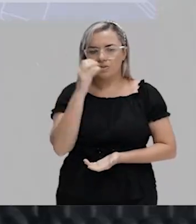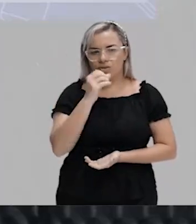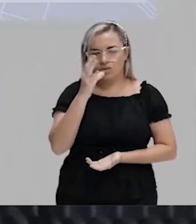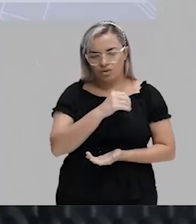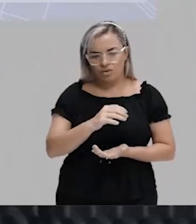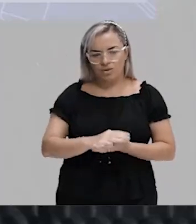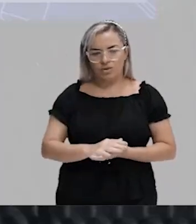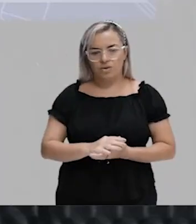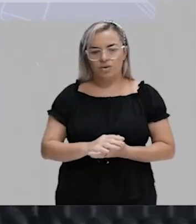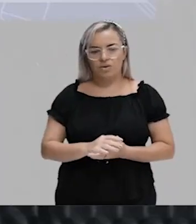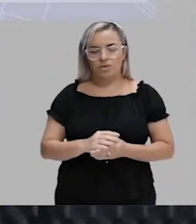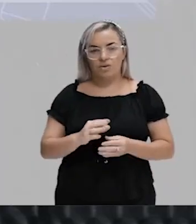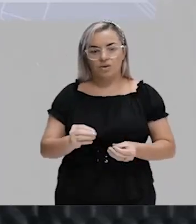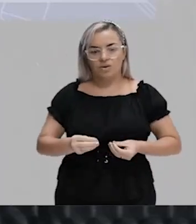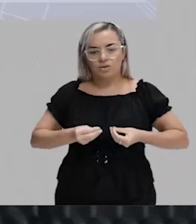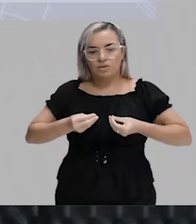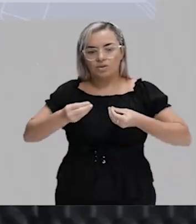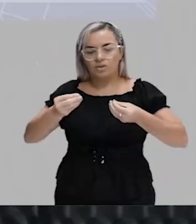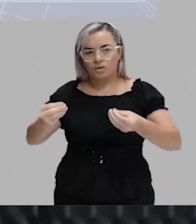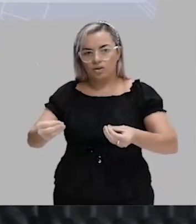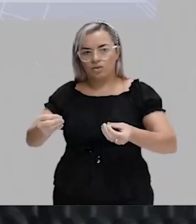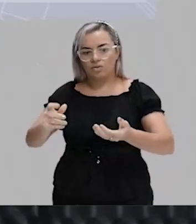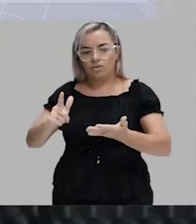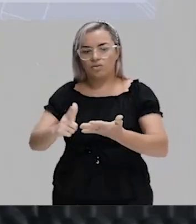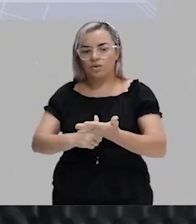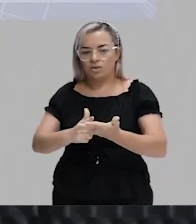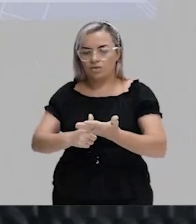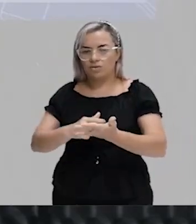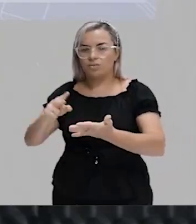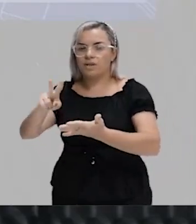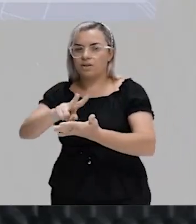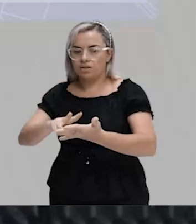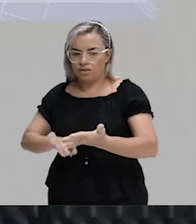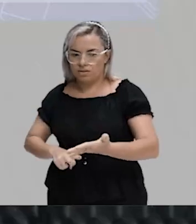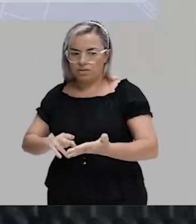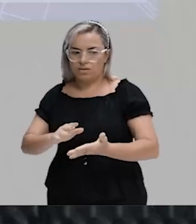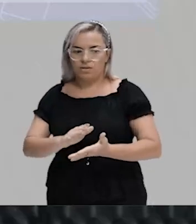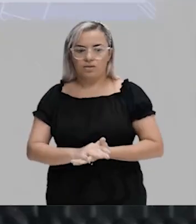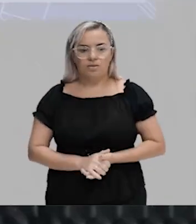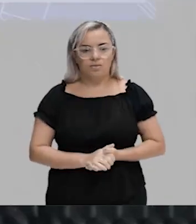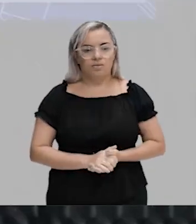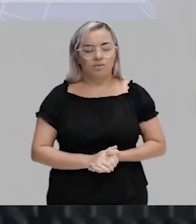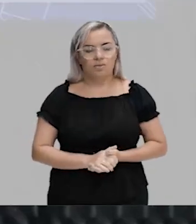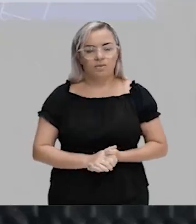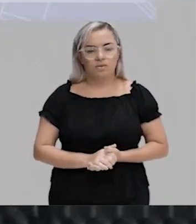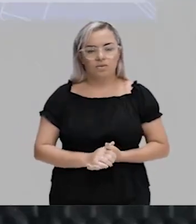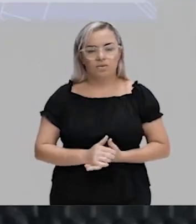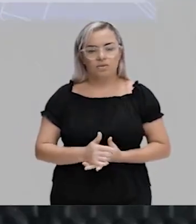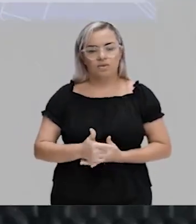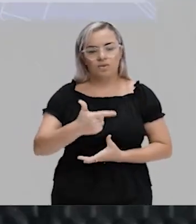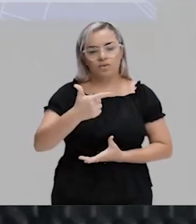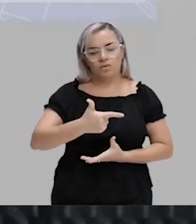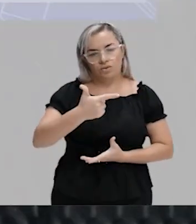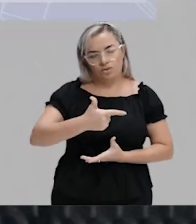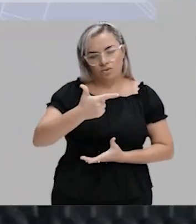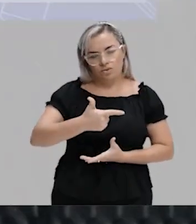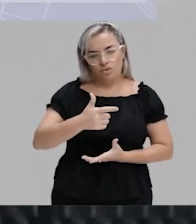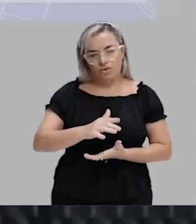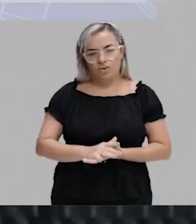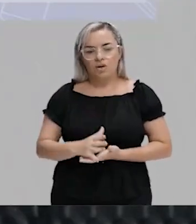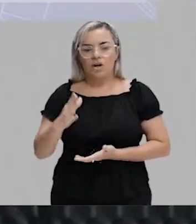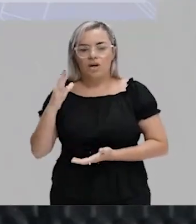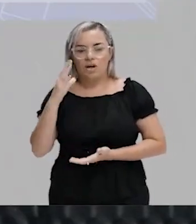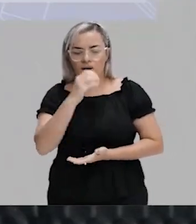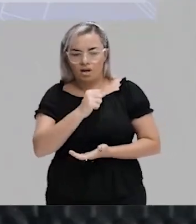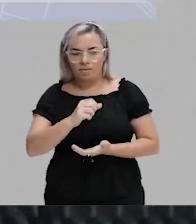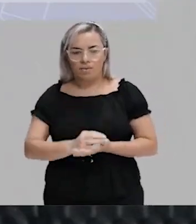livro para ler. De repente deu um livro para mim ou para eu. Nada